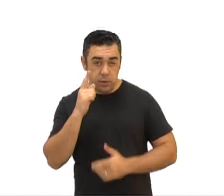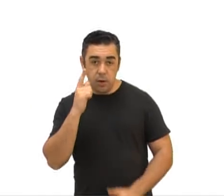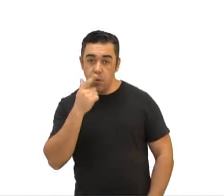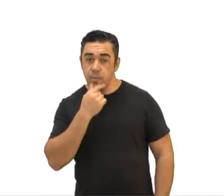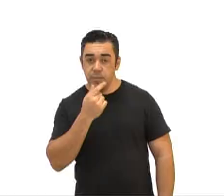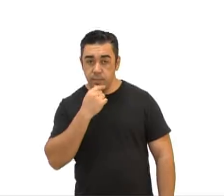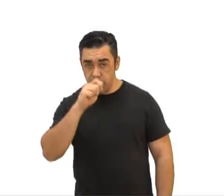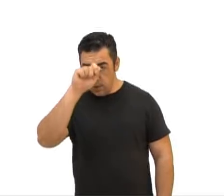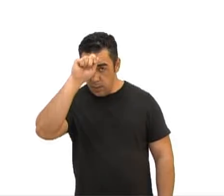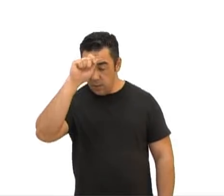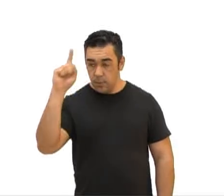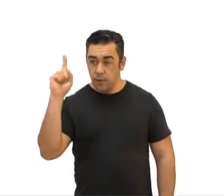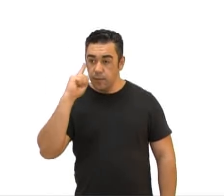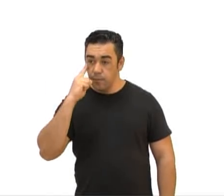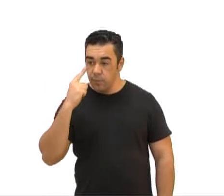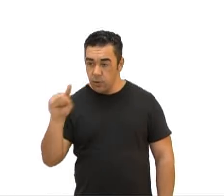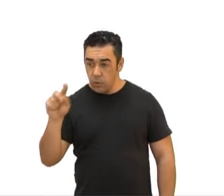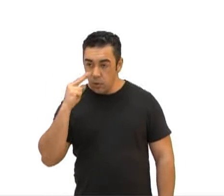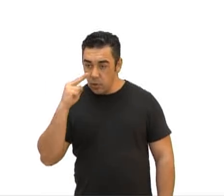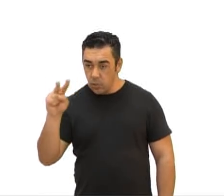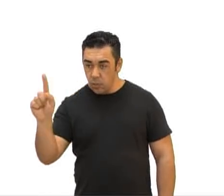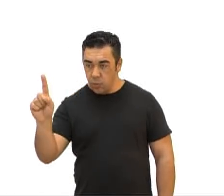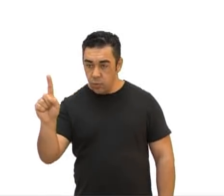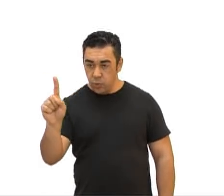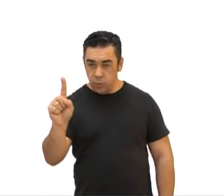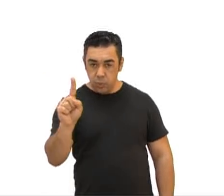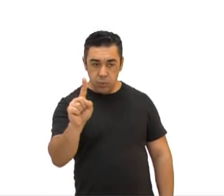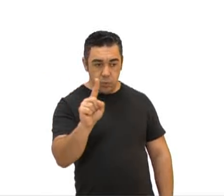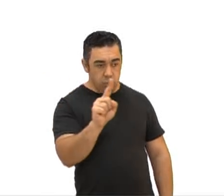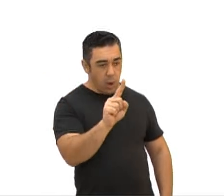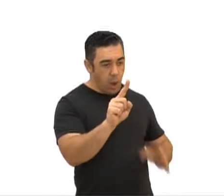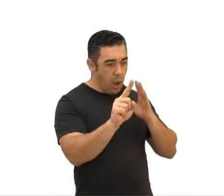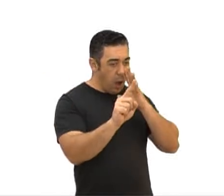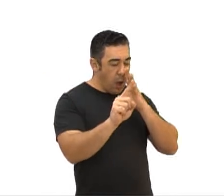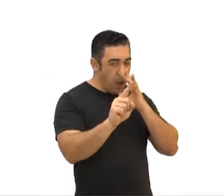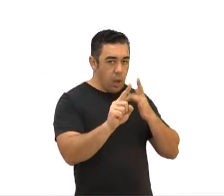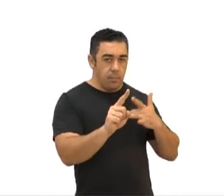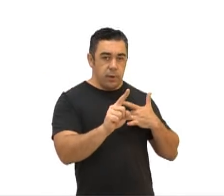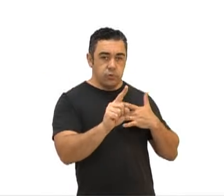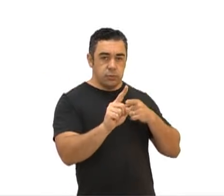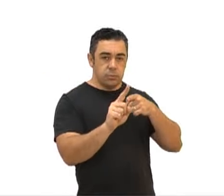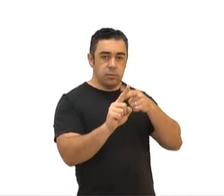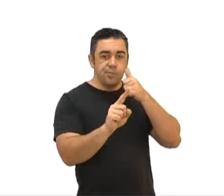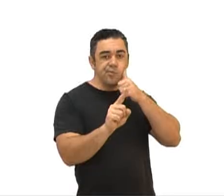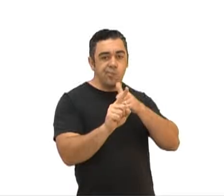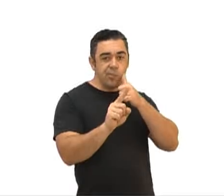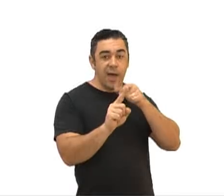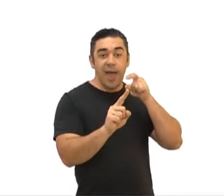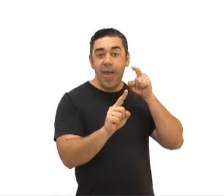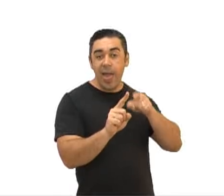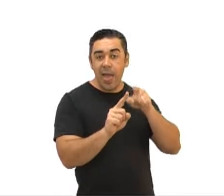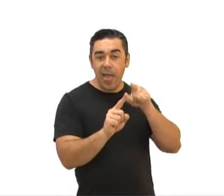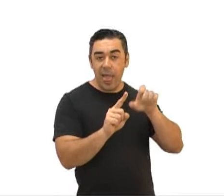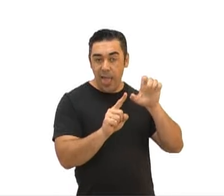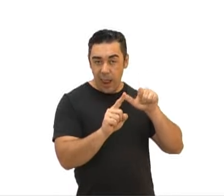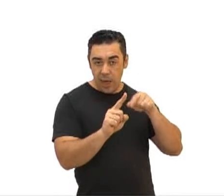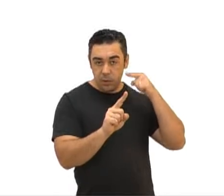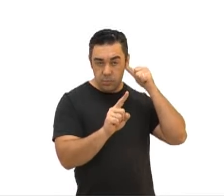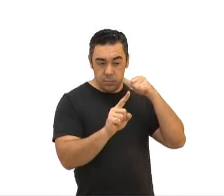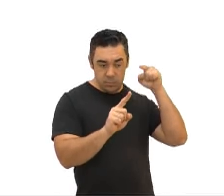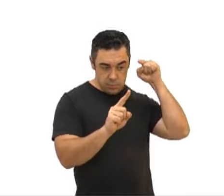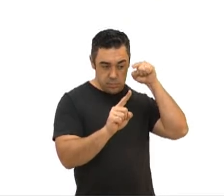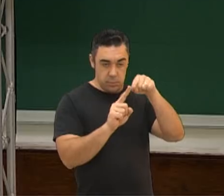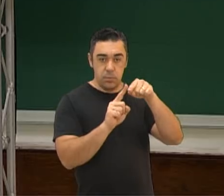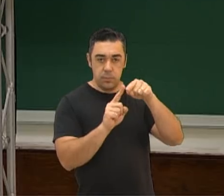passar a filha do sultão e ficou apaixonado por ela. Esse ela é um pronome de referenciação, ele referencia a filha